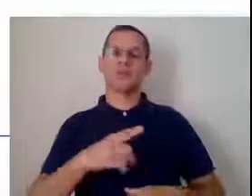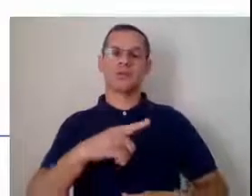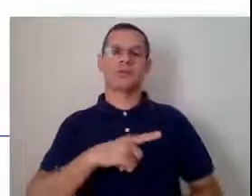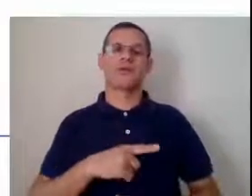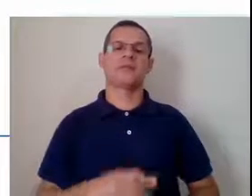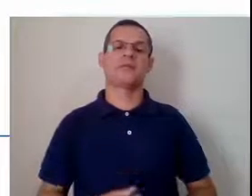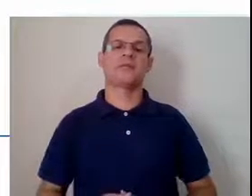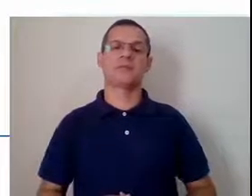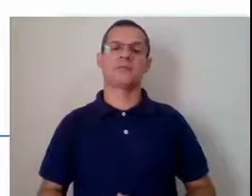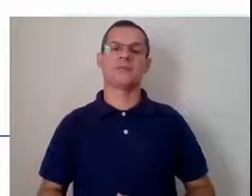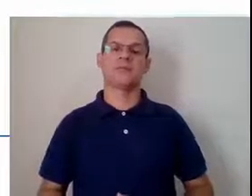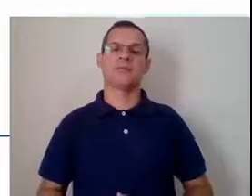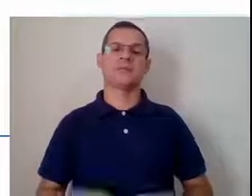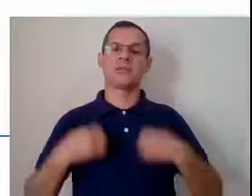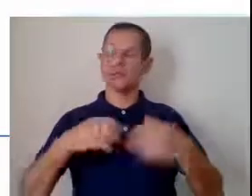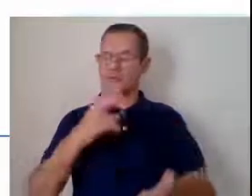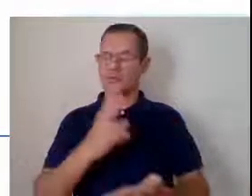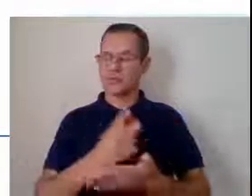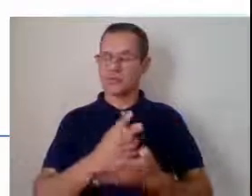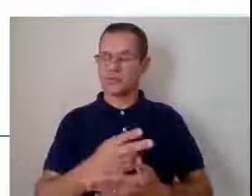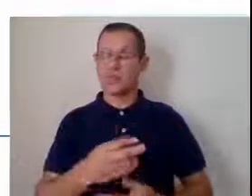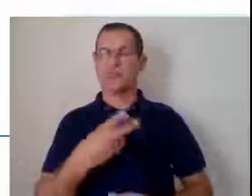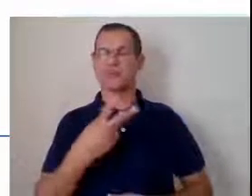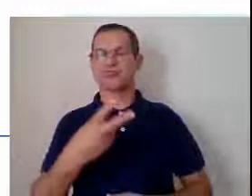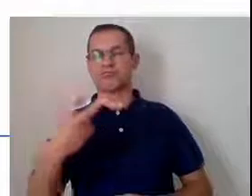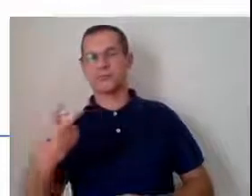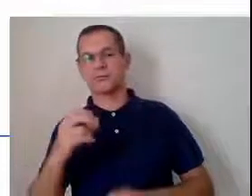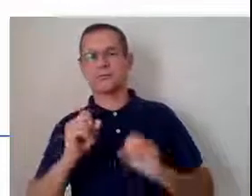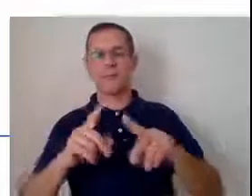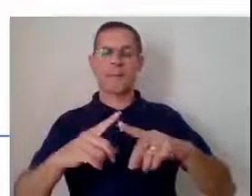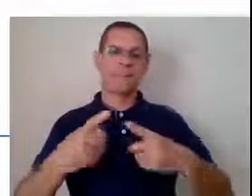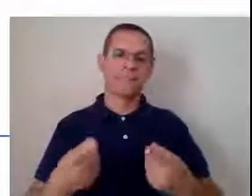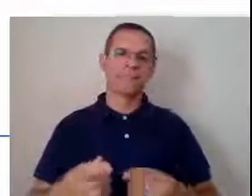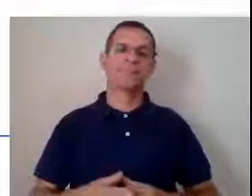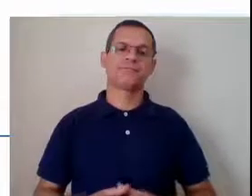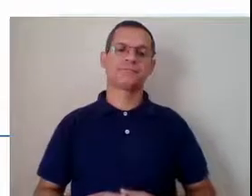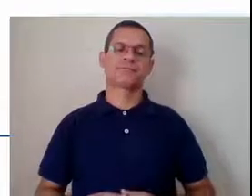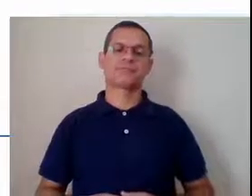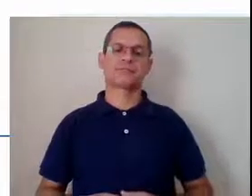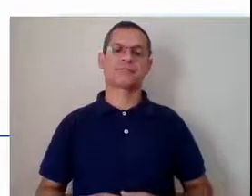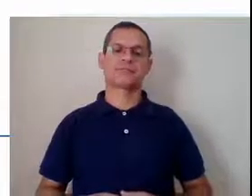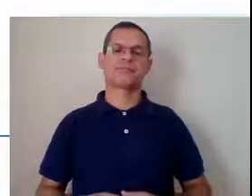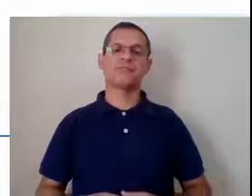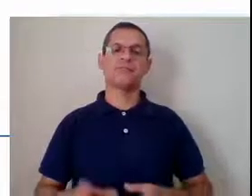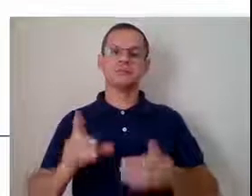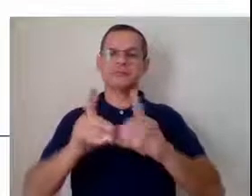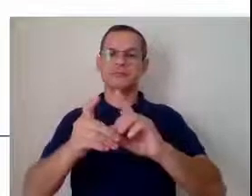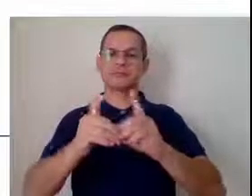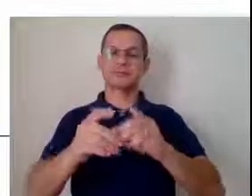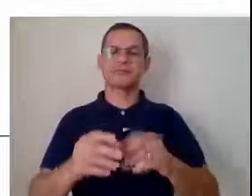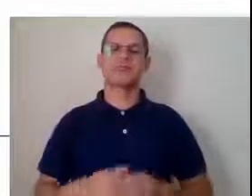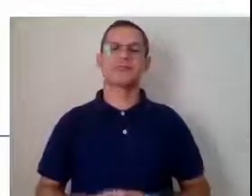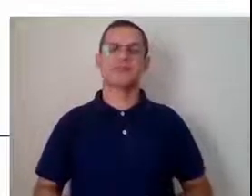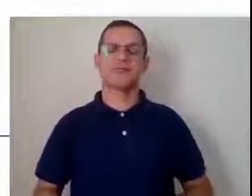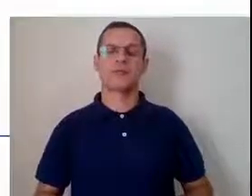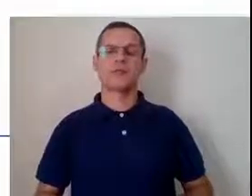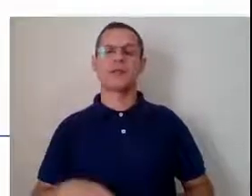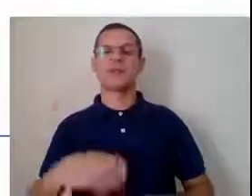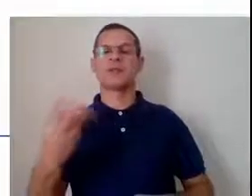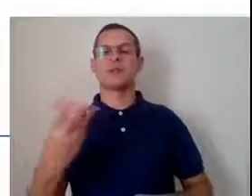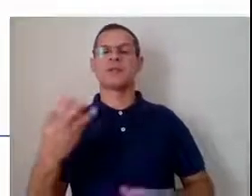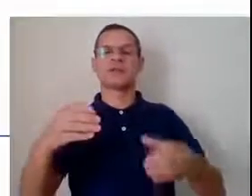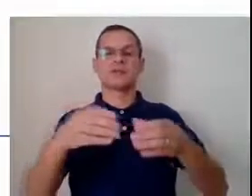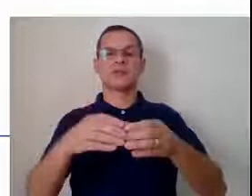está aqui. Eu não preciso repetir, 2, 2, 2, ok? E interseção entre os